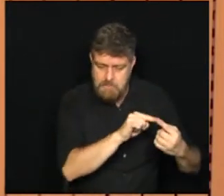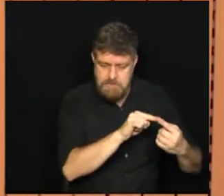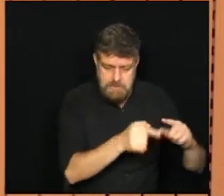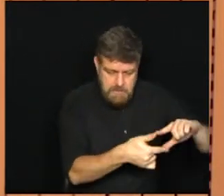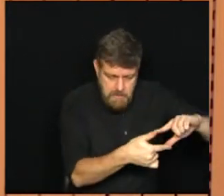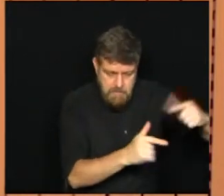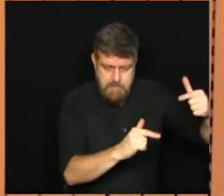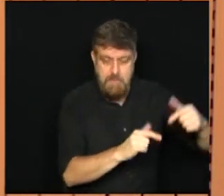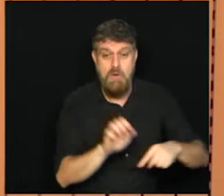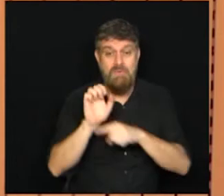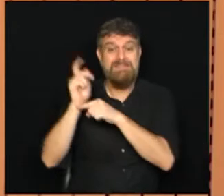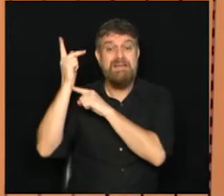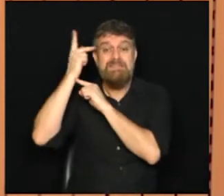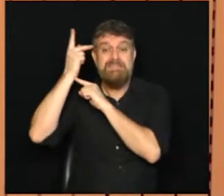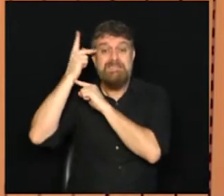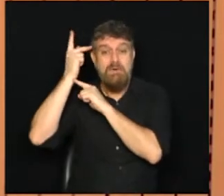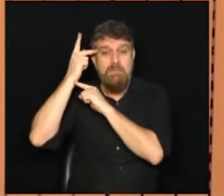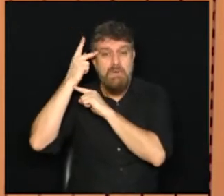nosso estado.